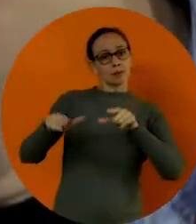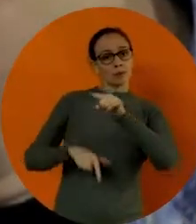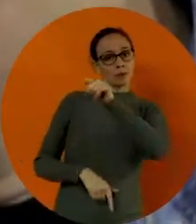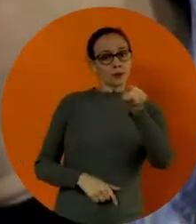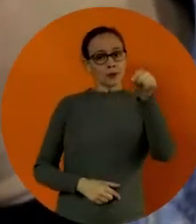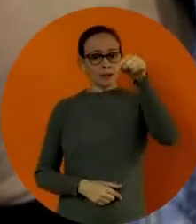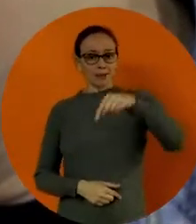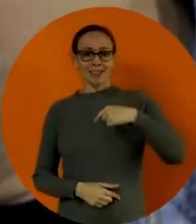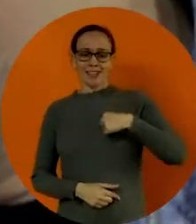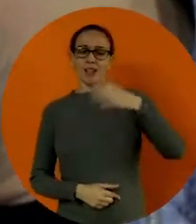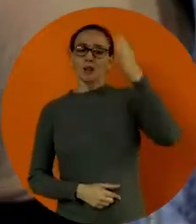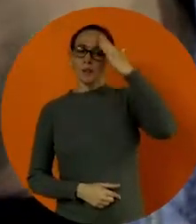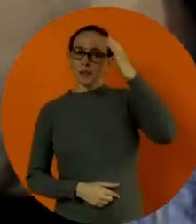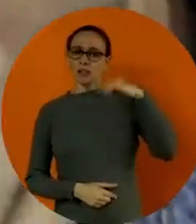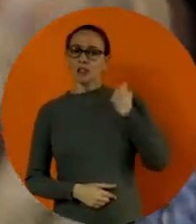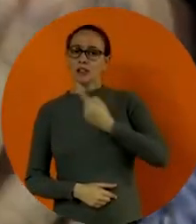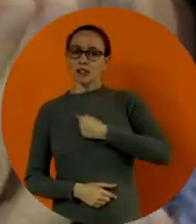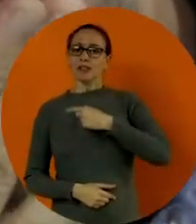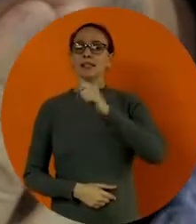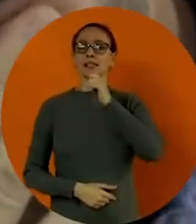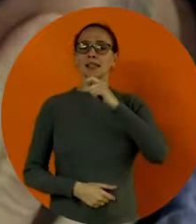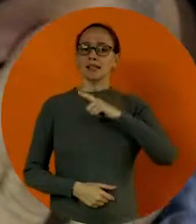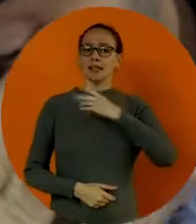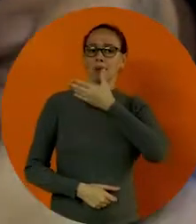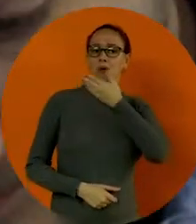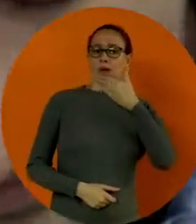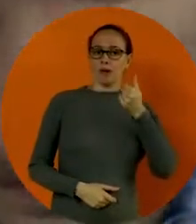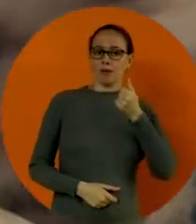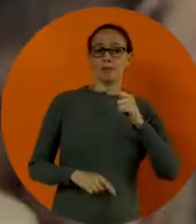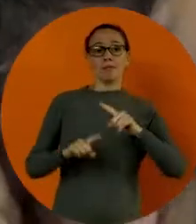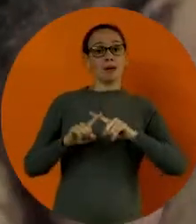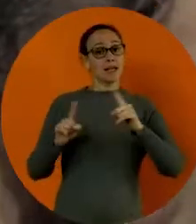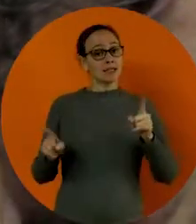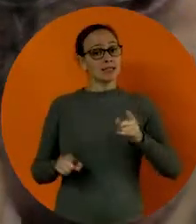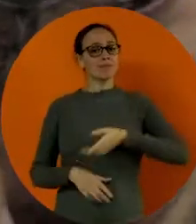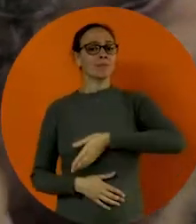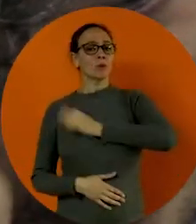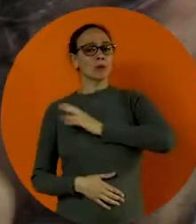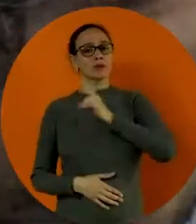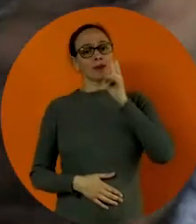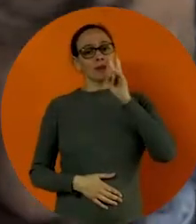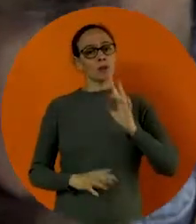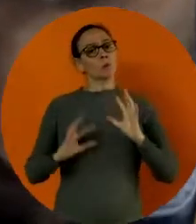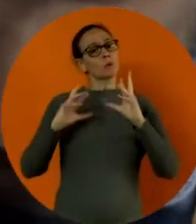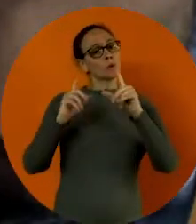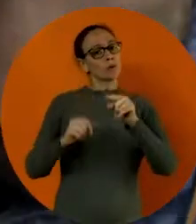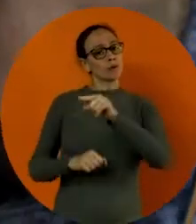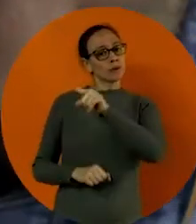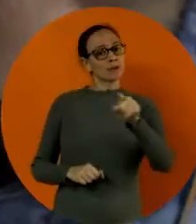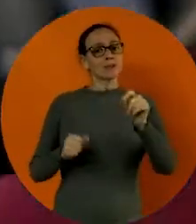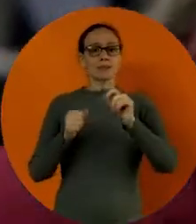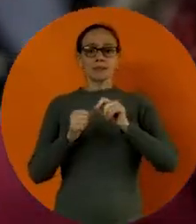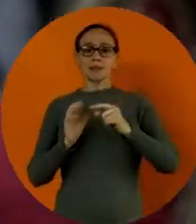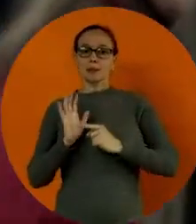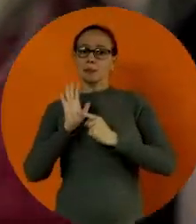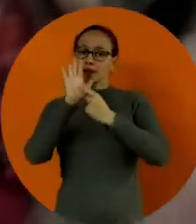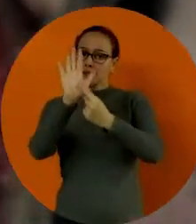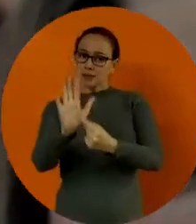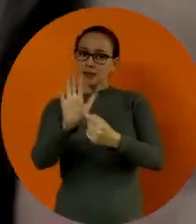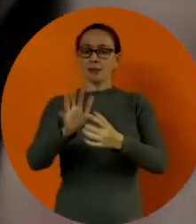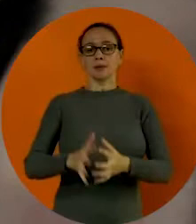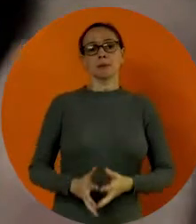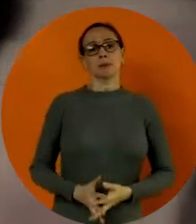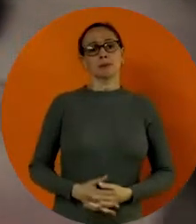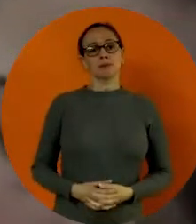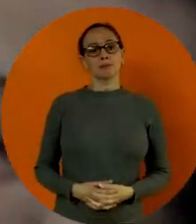Só que vendo esses trabalhos de vocês aqui, eu sei que a gente tem muito ainda que melhorar, mas nos afaga o coração ver tudo que